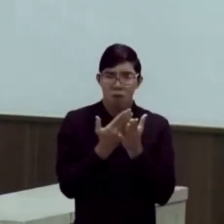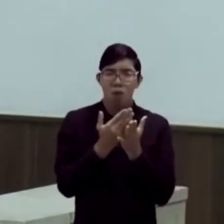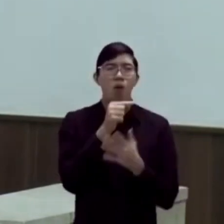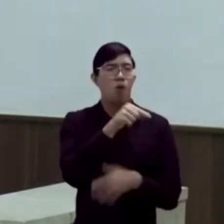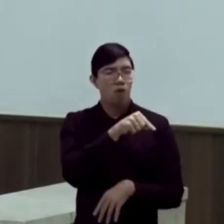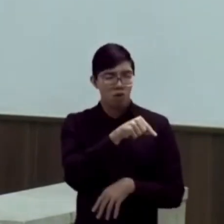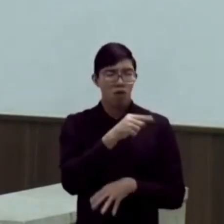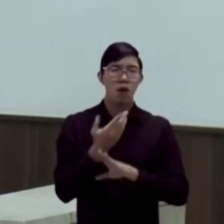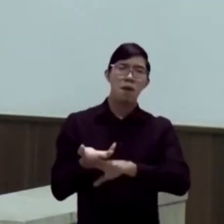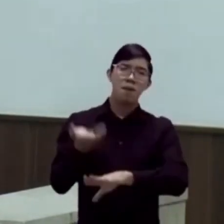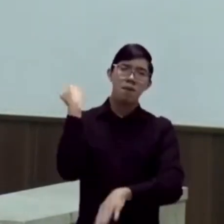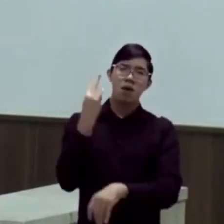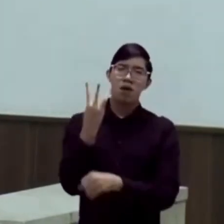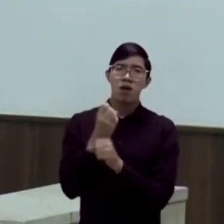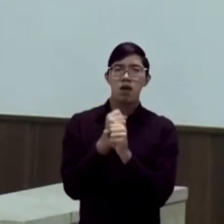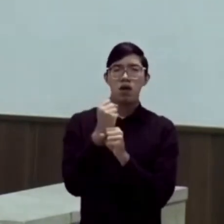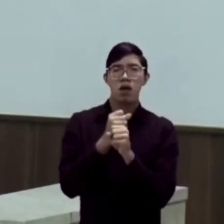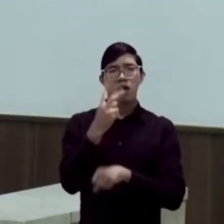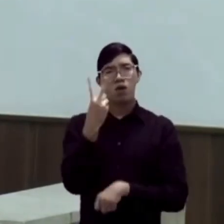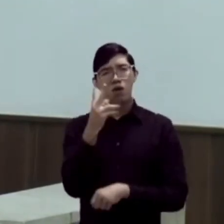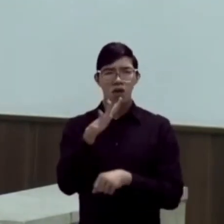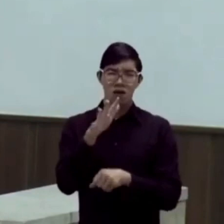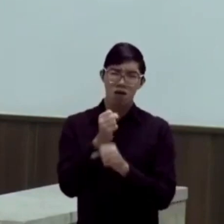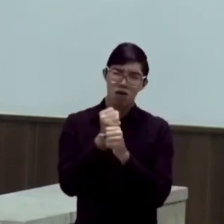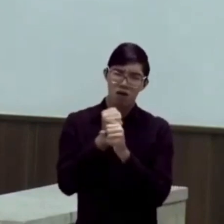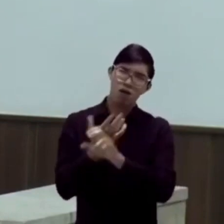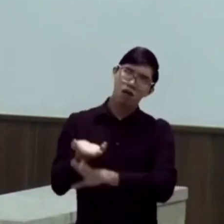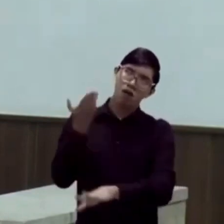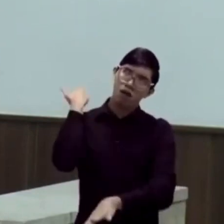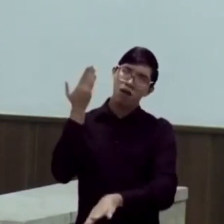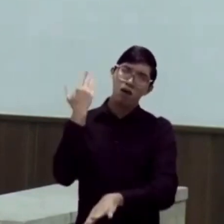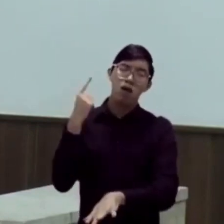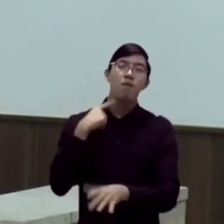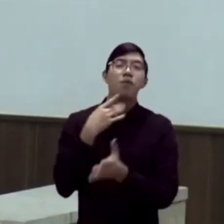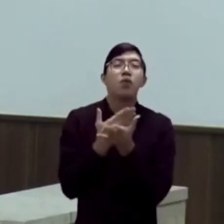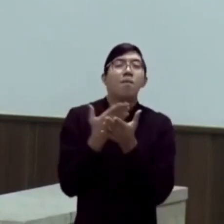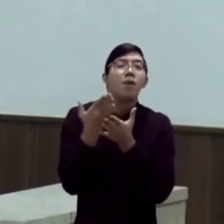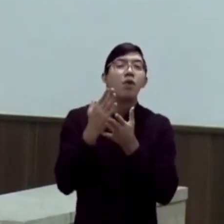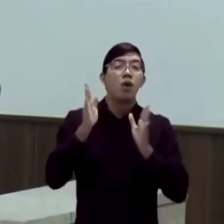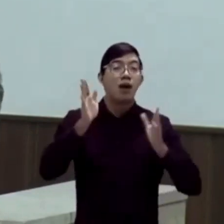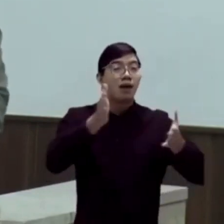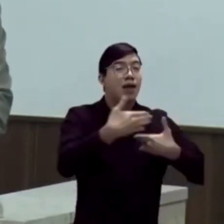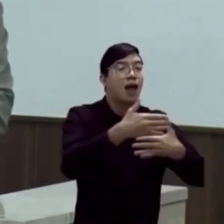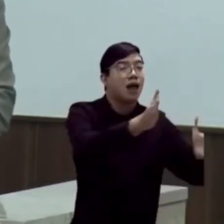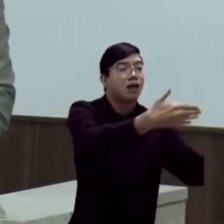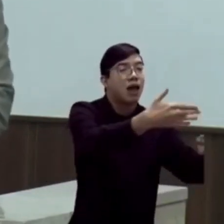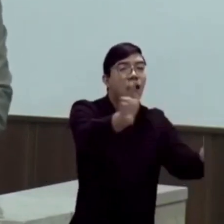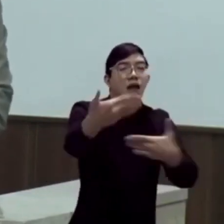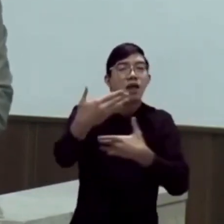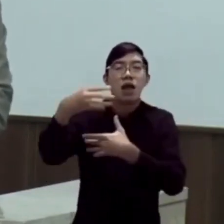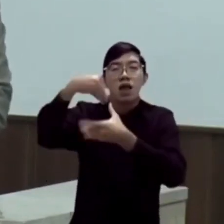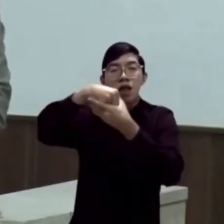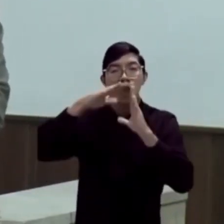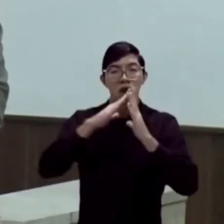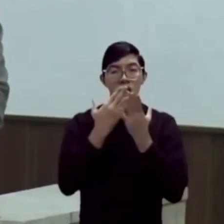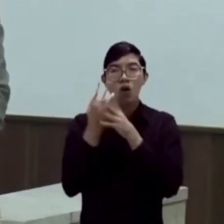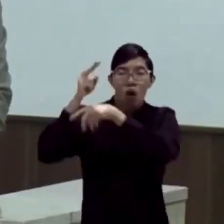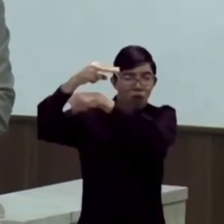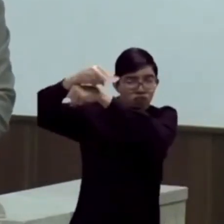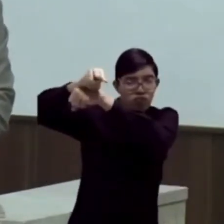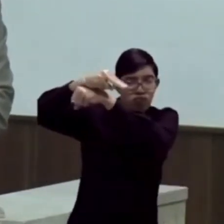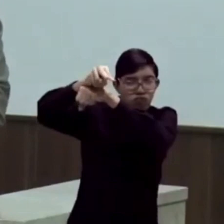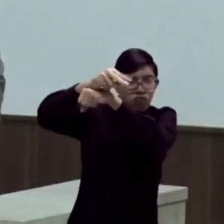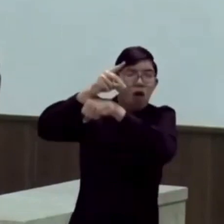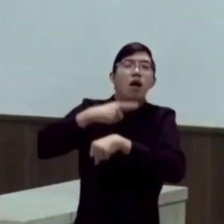essa questão do vídeo monitoramento das escolas, no entorno das escolas e também nos locais